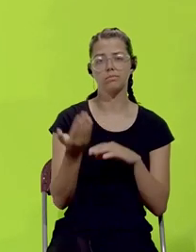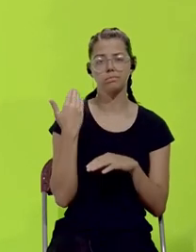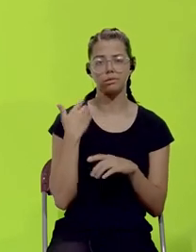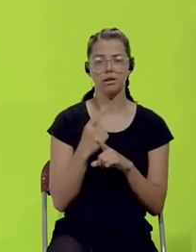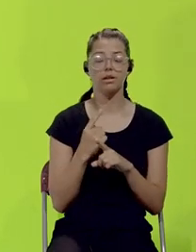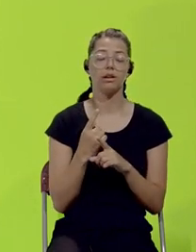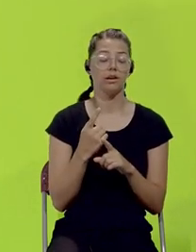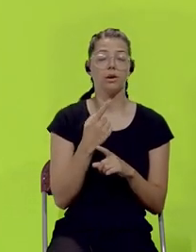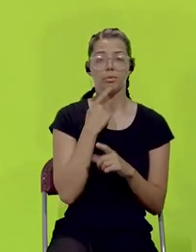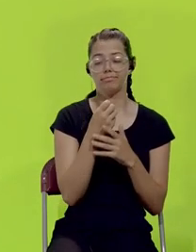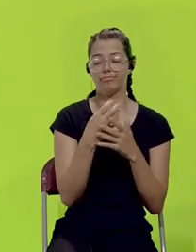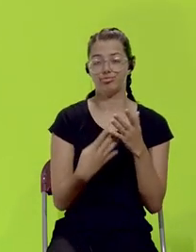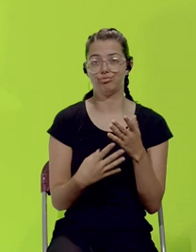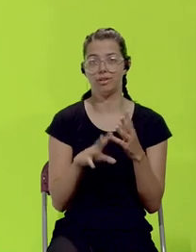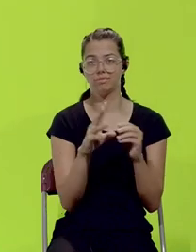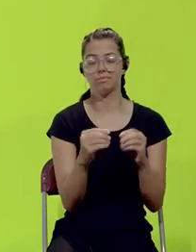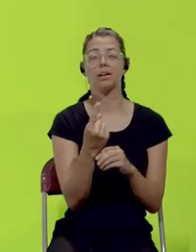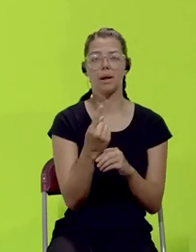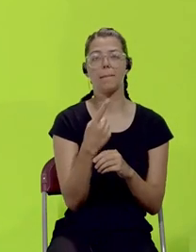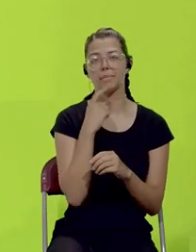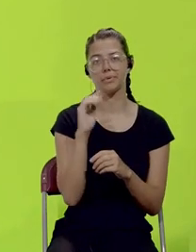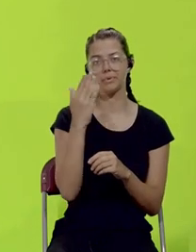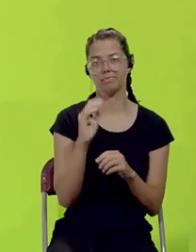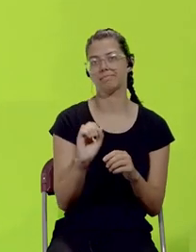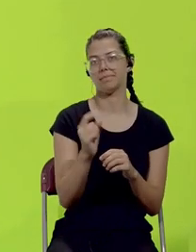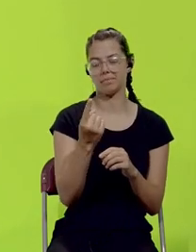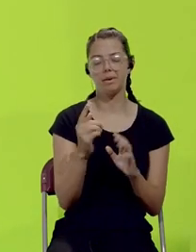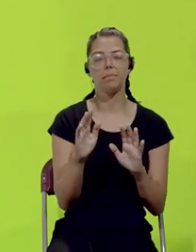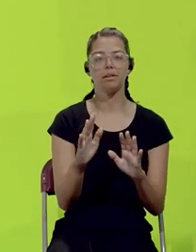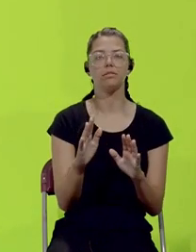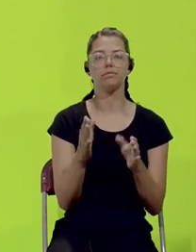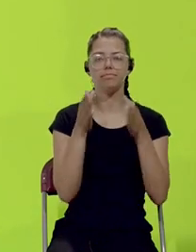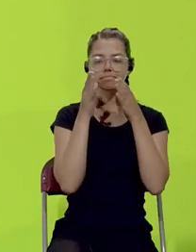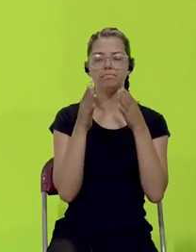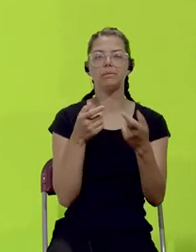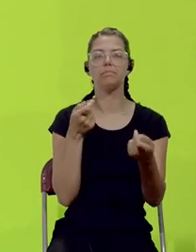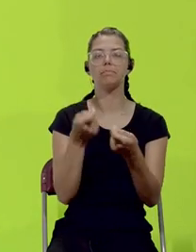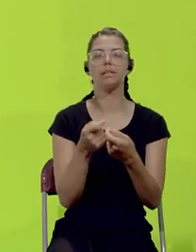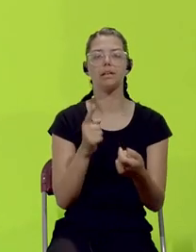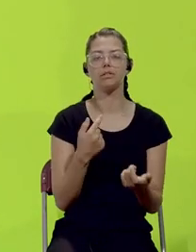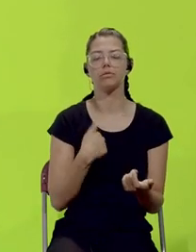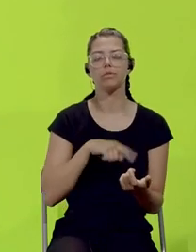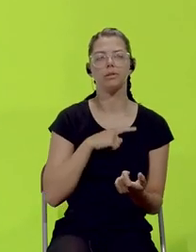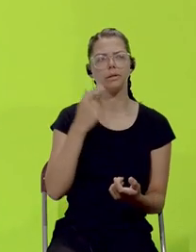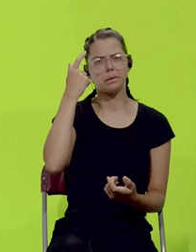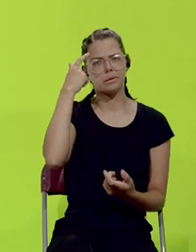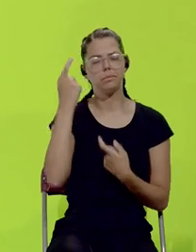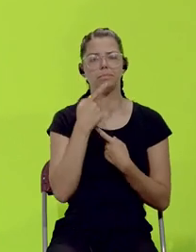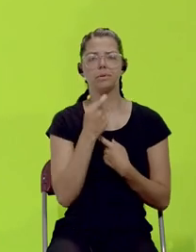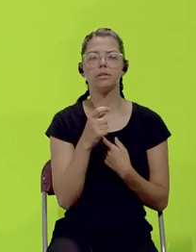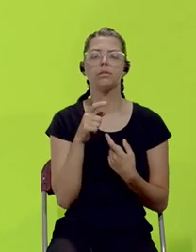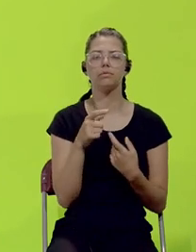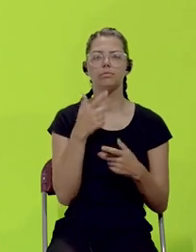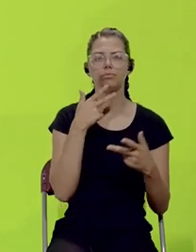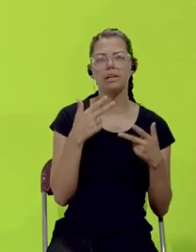perguntas numa só, a mais importante é a primeira. Mas a quem é que se dirige, no fundo, e todos nós nos perguntamos com estas mudanças, a quem é que se dirige, afinal, a